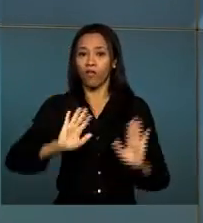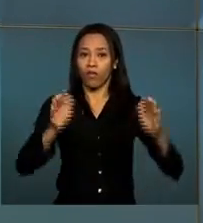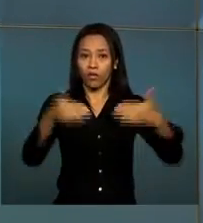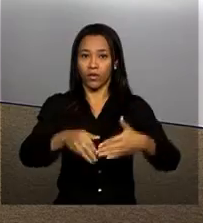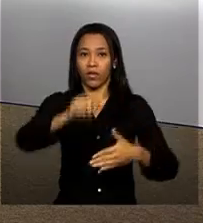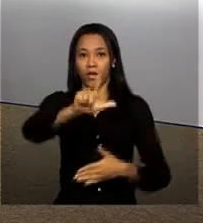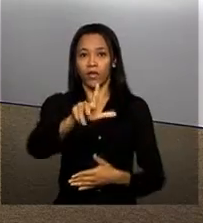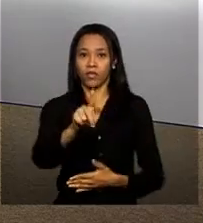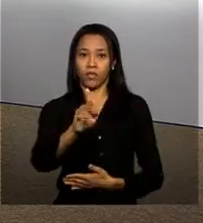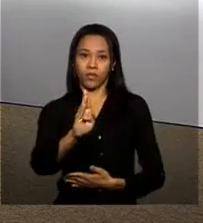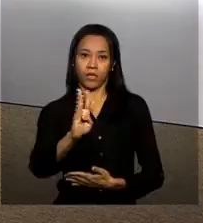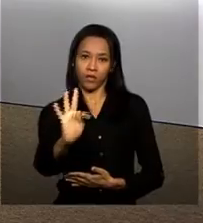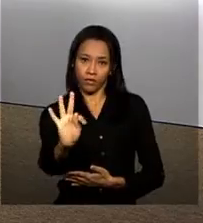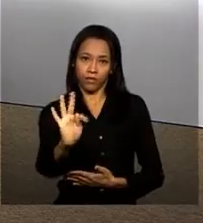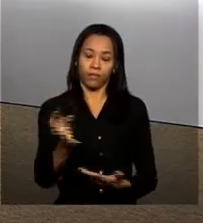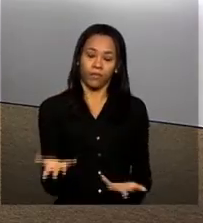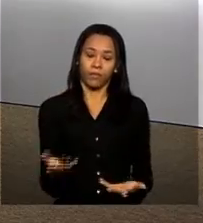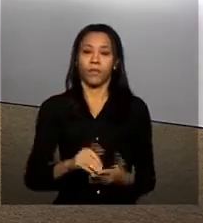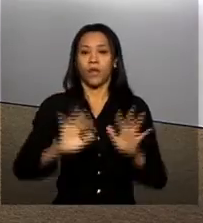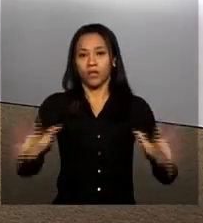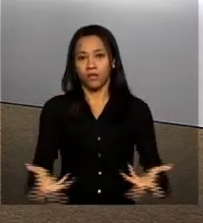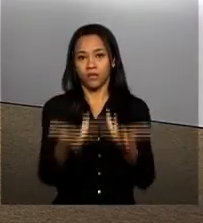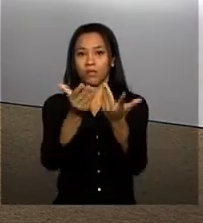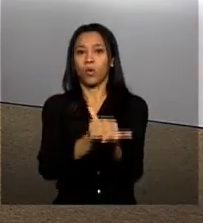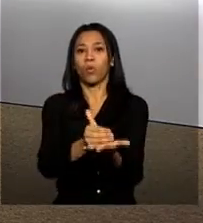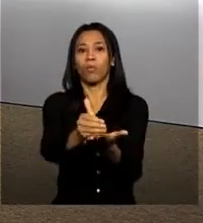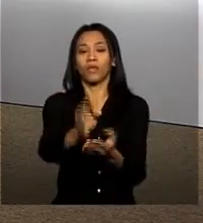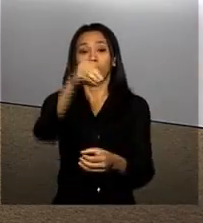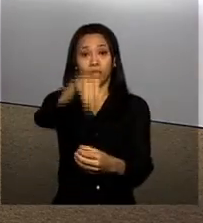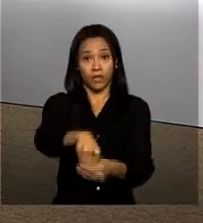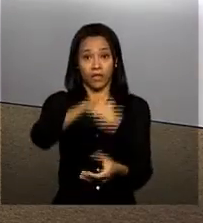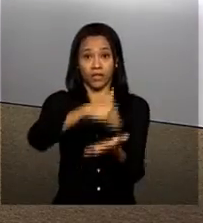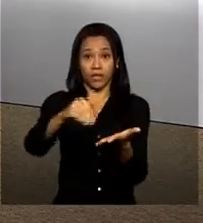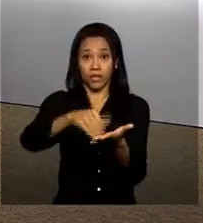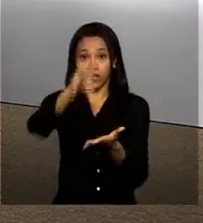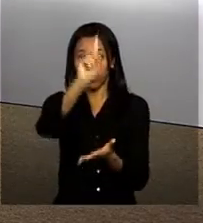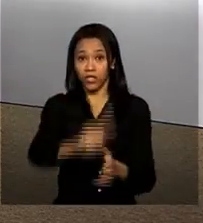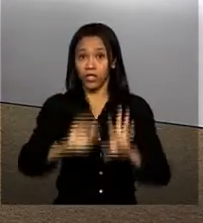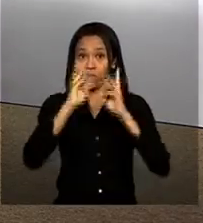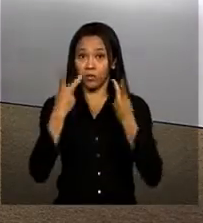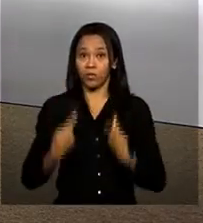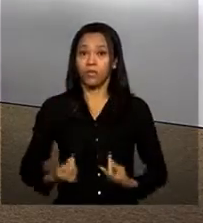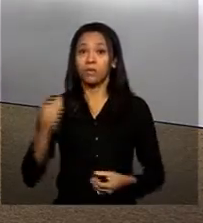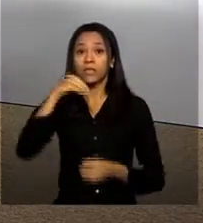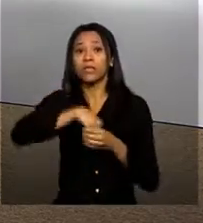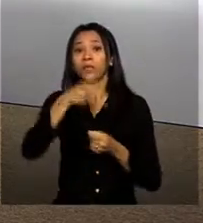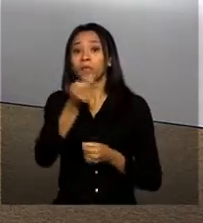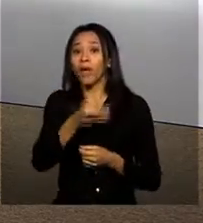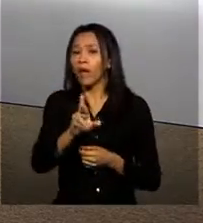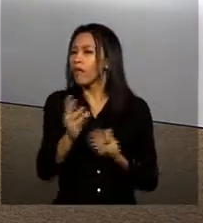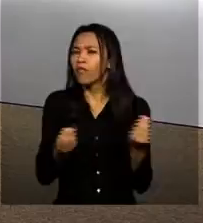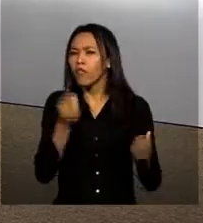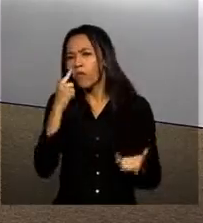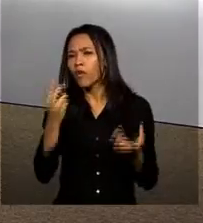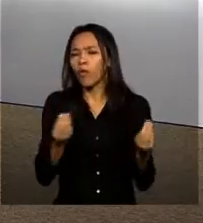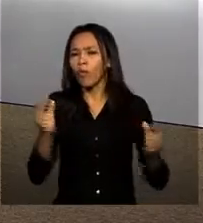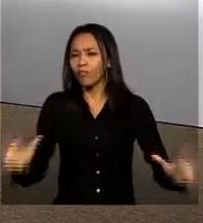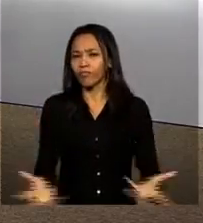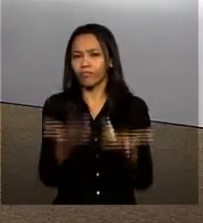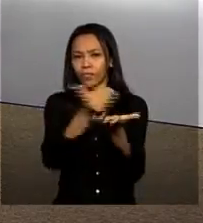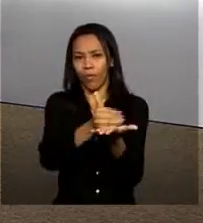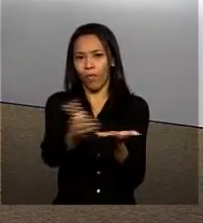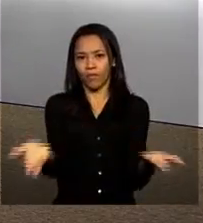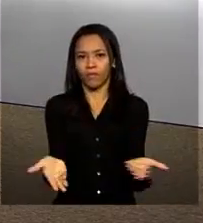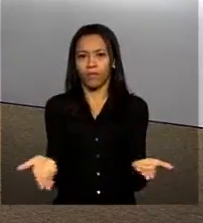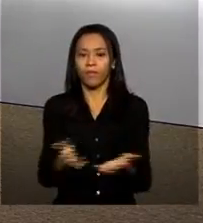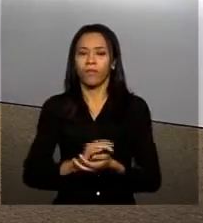LGBT. A cerimônia acontece na Secretaria de Direitos Humanos da Presidência da República. Vamos acompanhar a cerimônia que começa neste